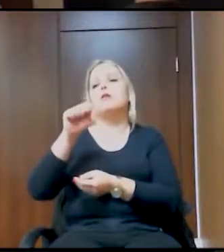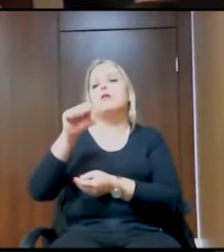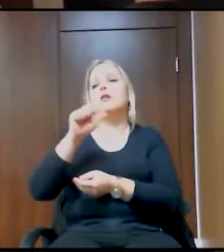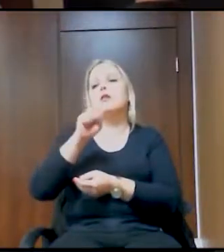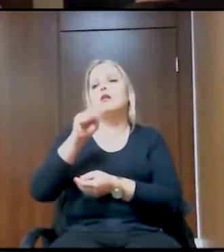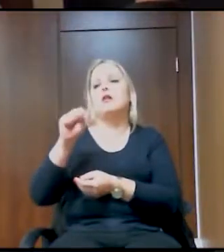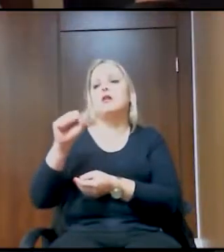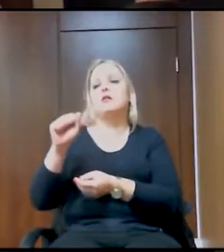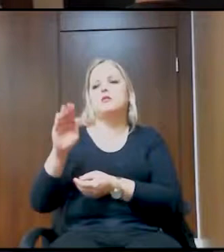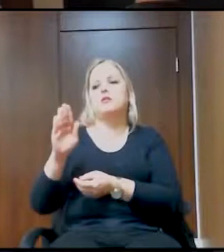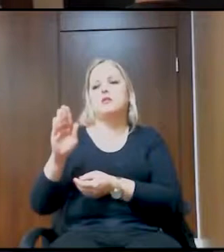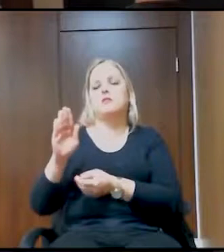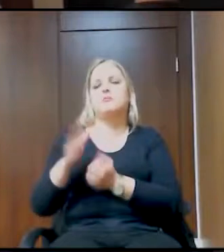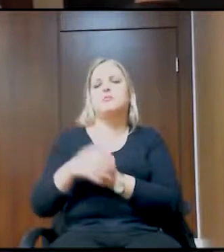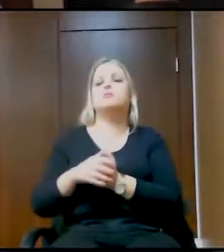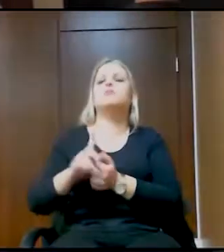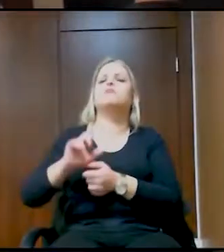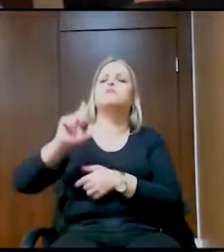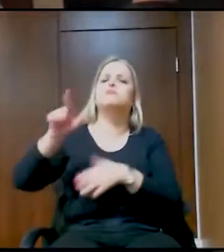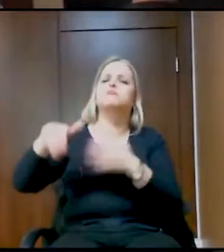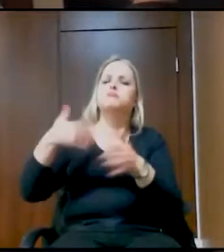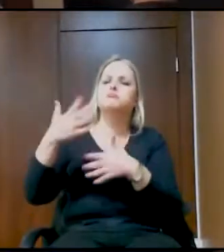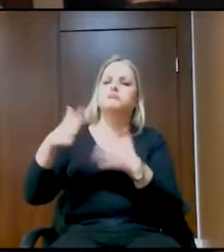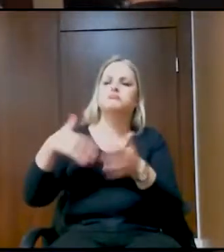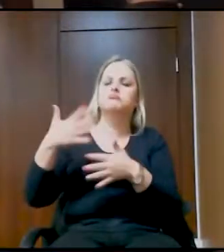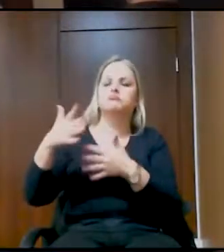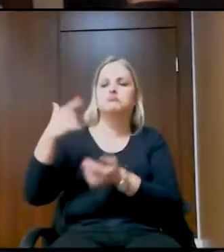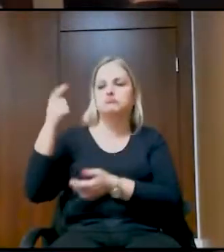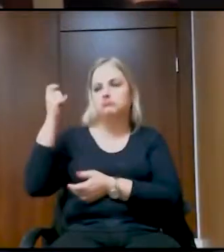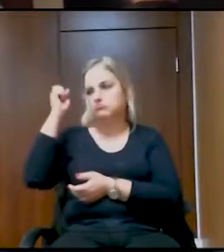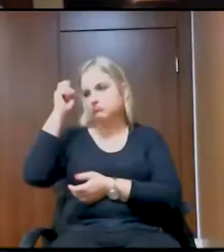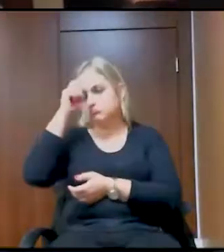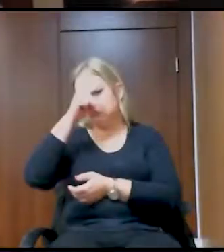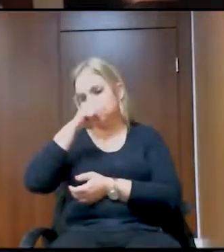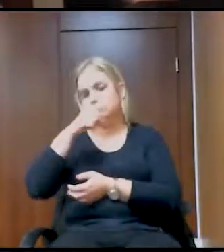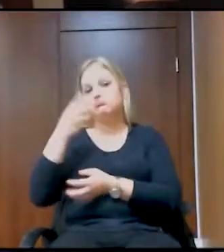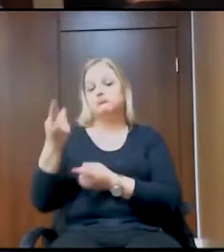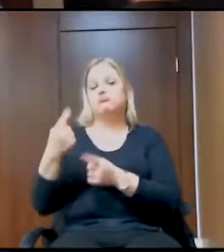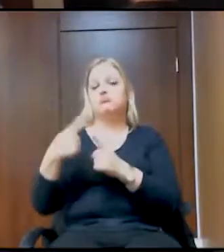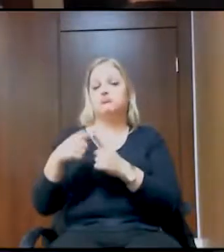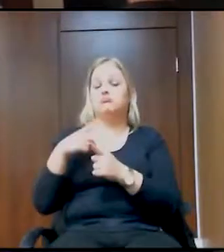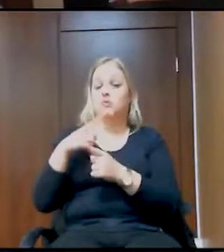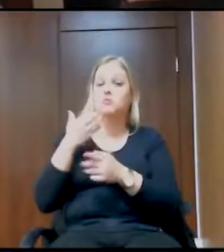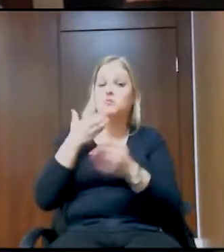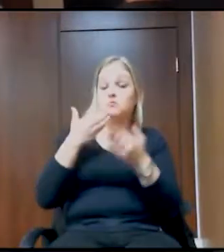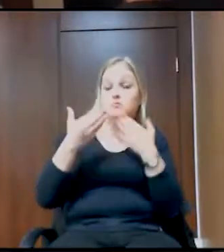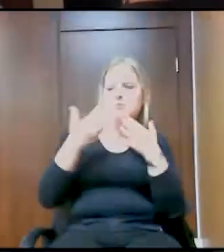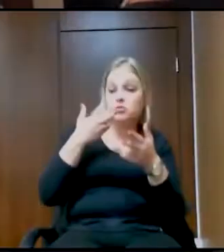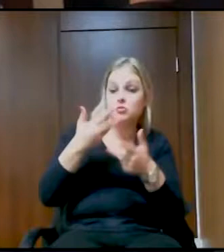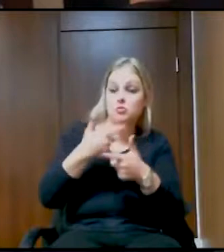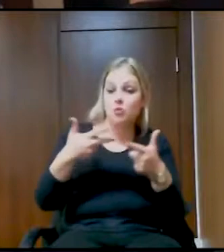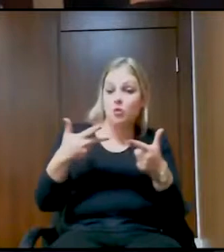que começaram nossas dificuldades. Por quê? Porque nós tínhamos uma demanda de